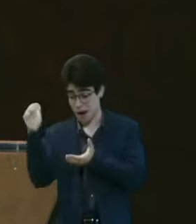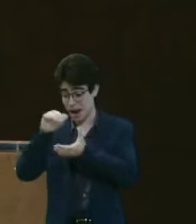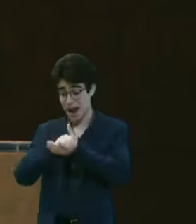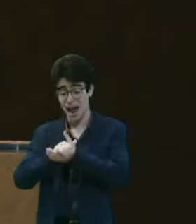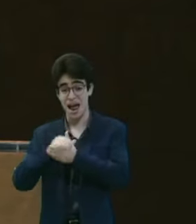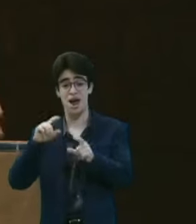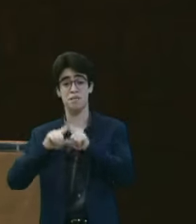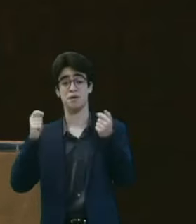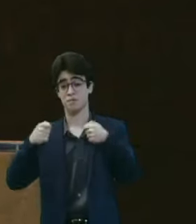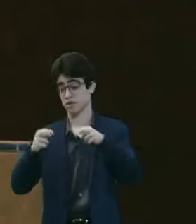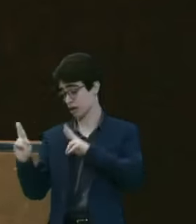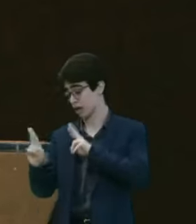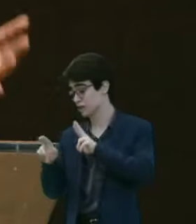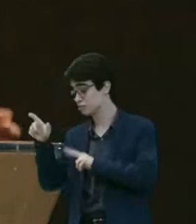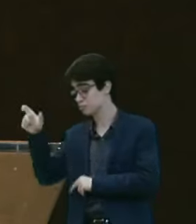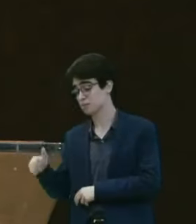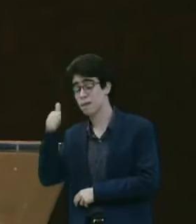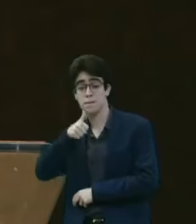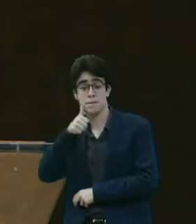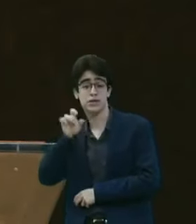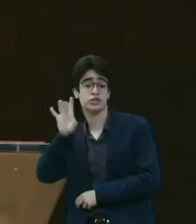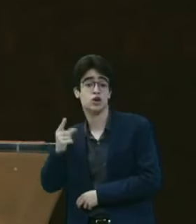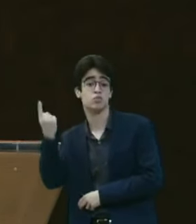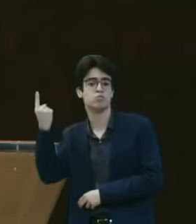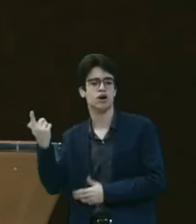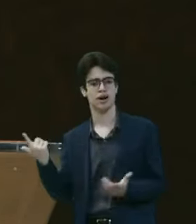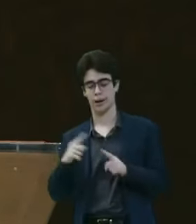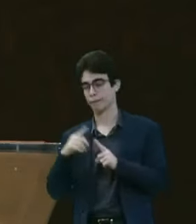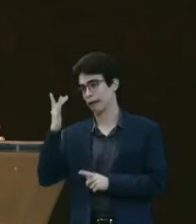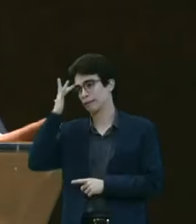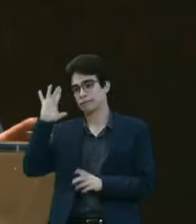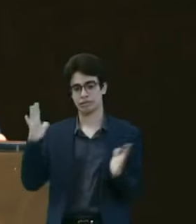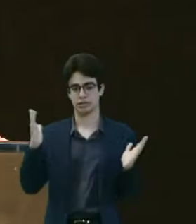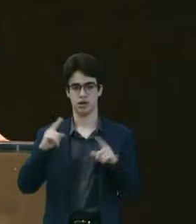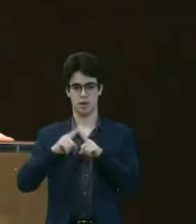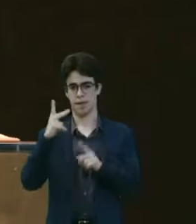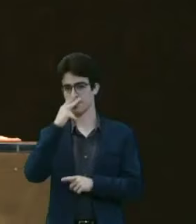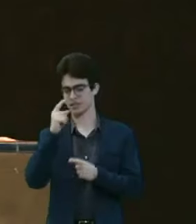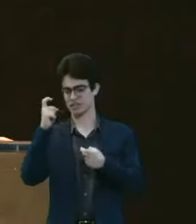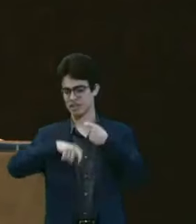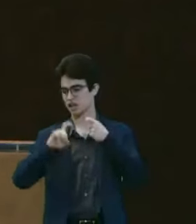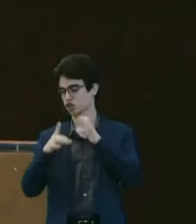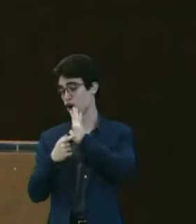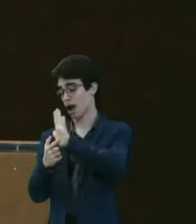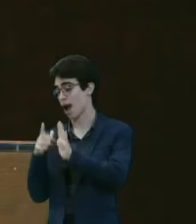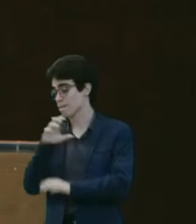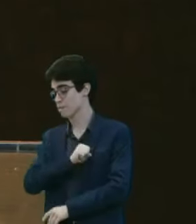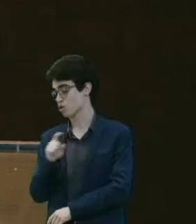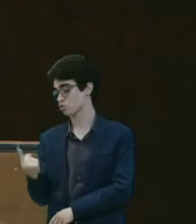que se relacionar apenas com a sua esposa, ele não sabe fazer isso. Ele não aprendeu que sexo é uma expressão de amor.